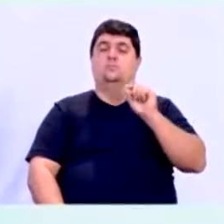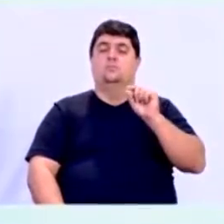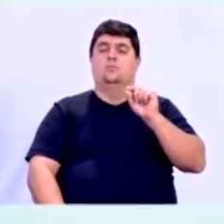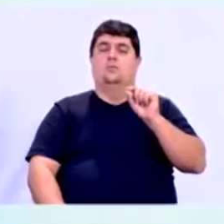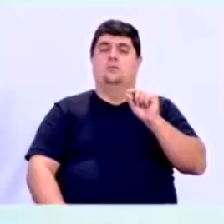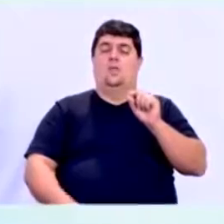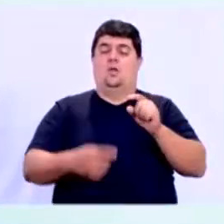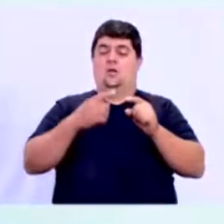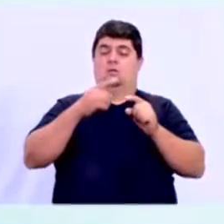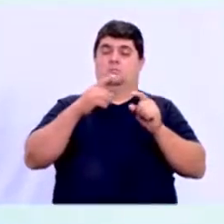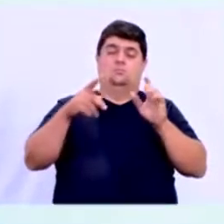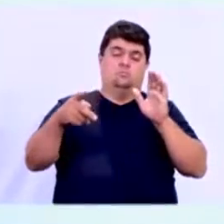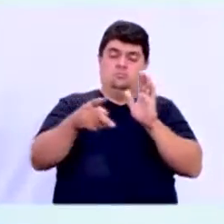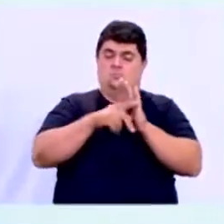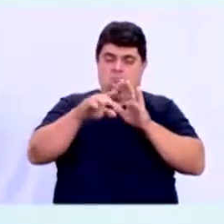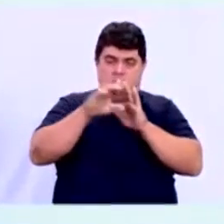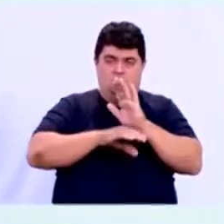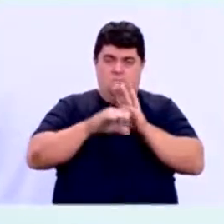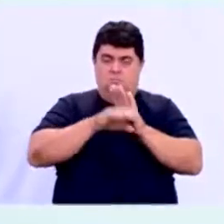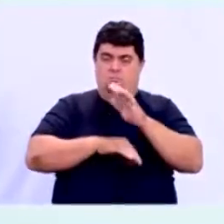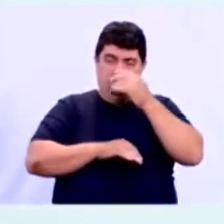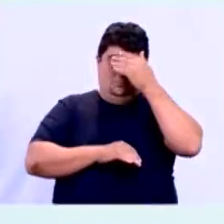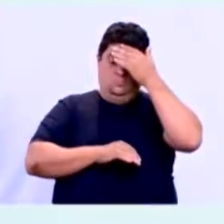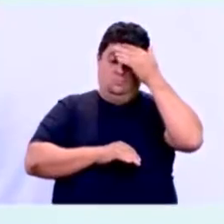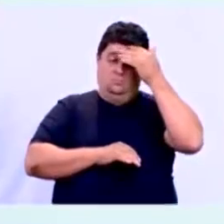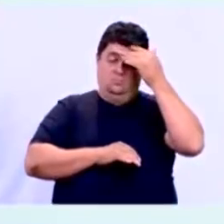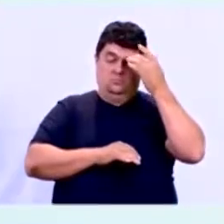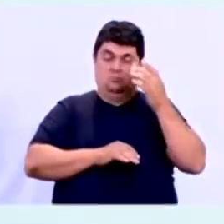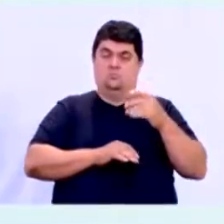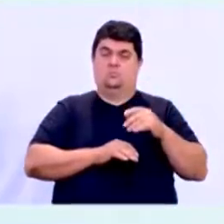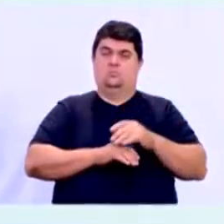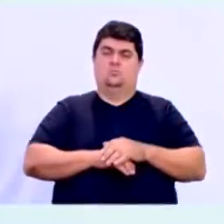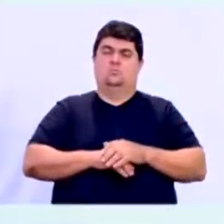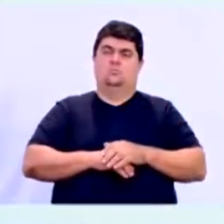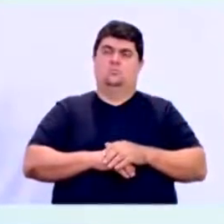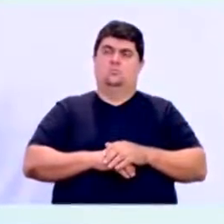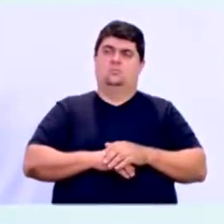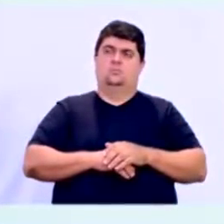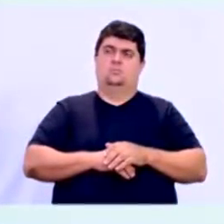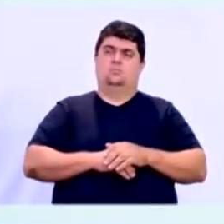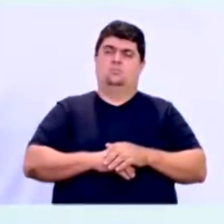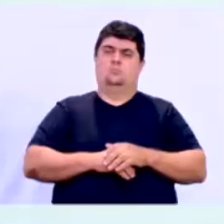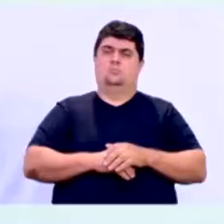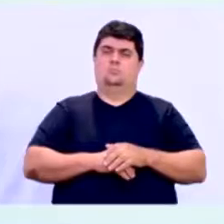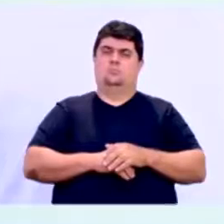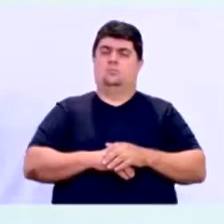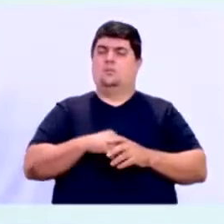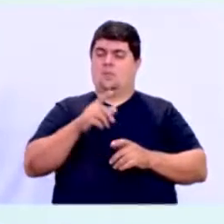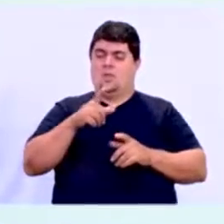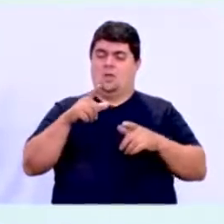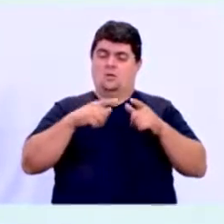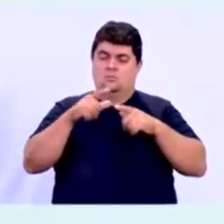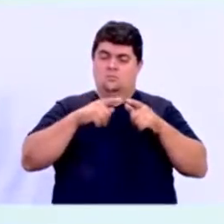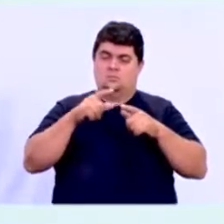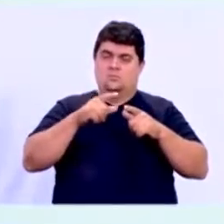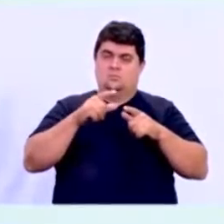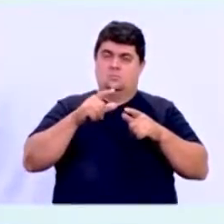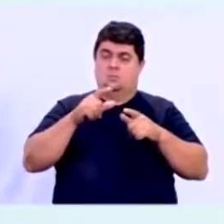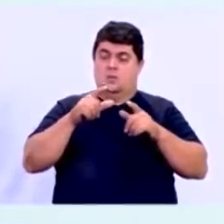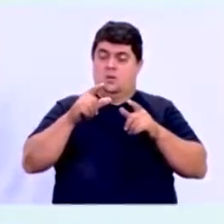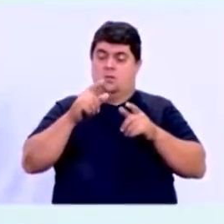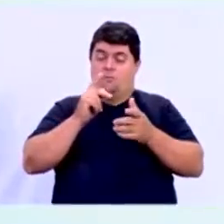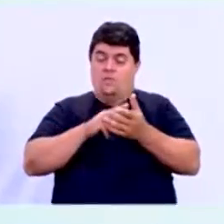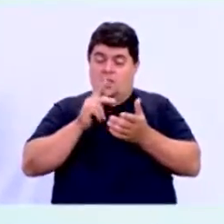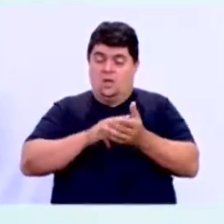que define praticamente o seu negócio, a atuação do seu negócio, né? É trabalhar com dados fidedignos, ou seja, que